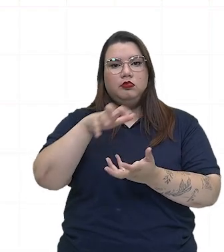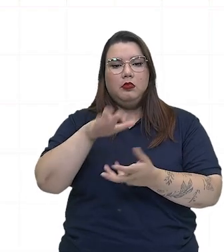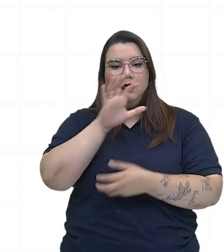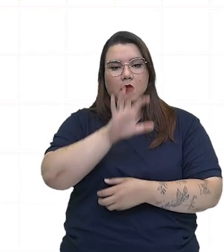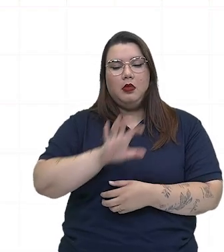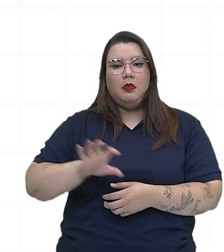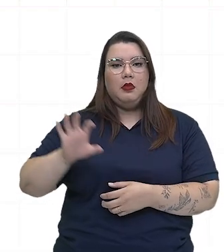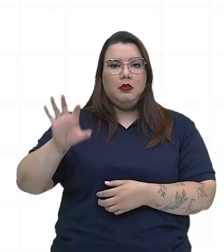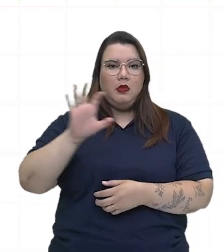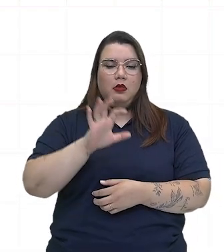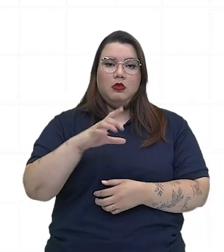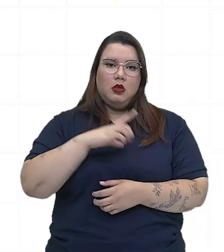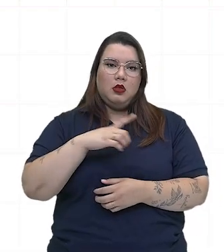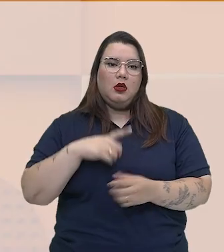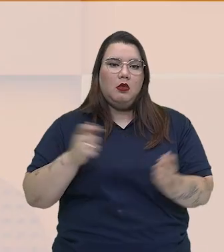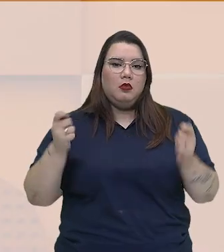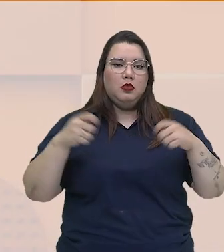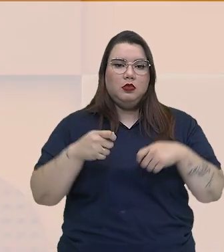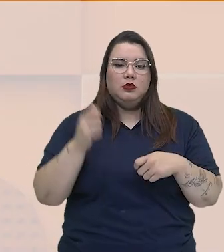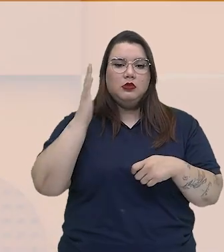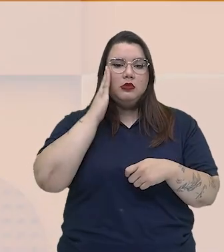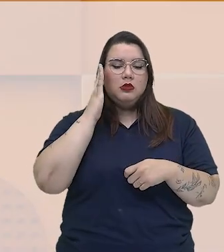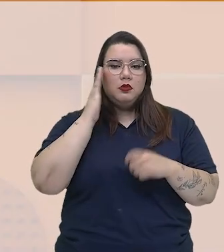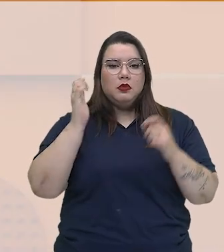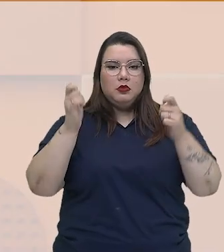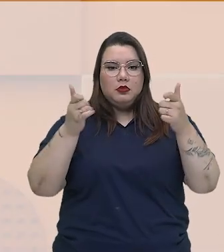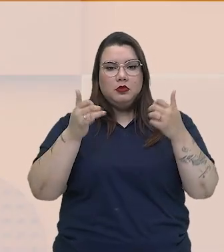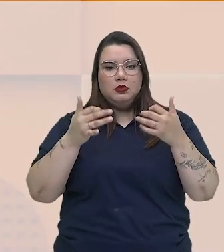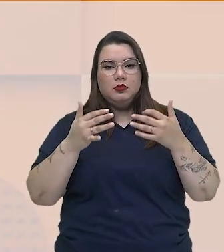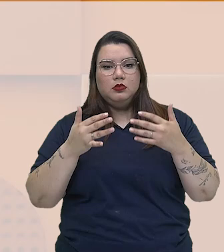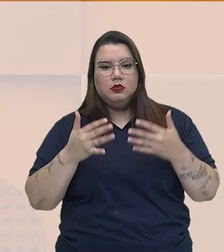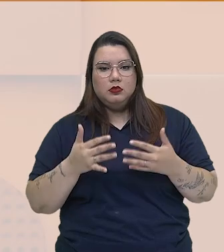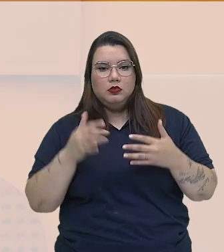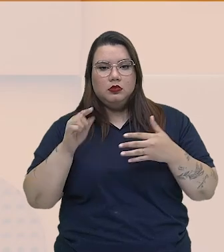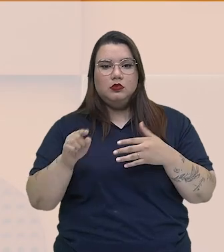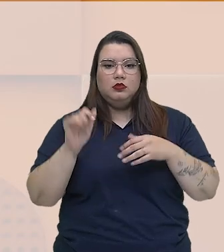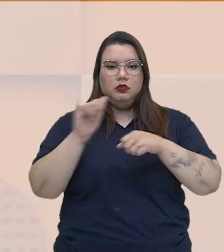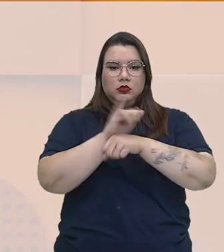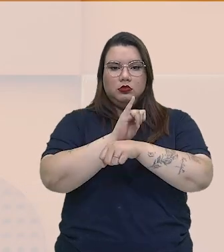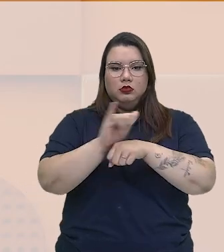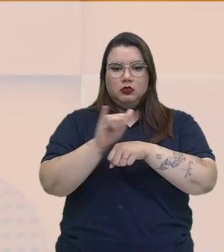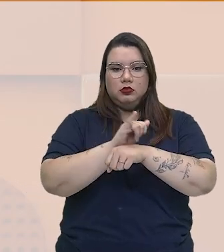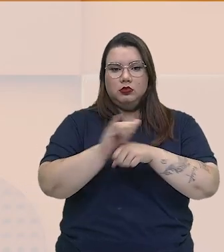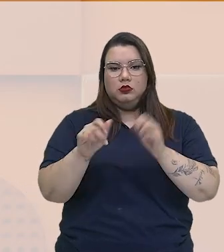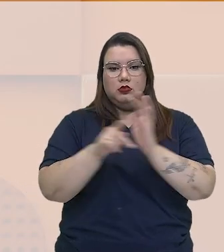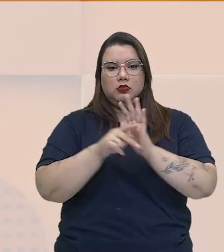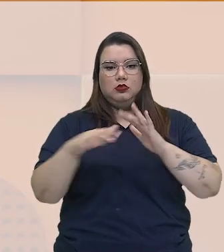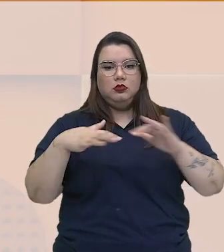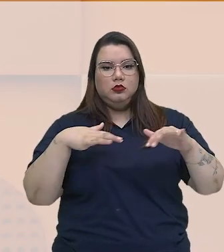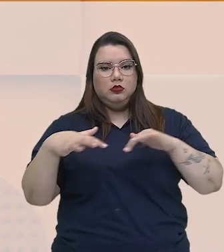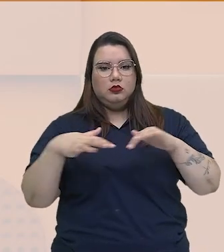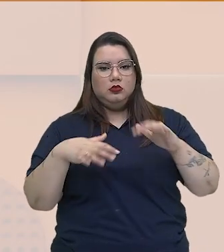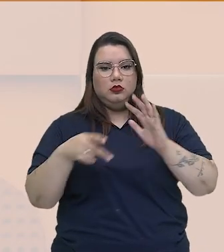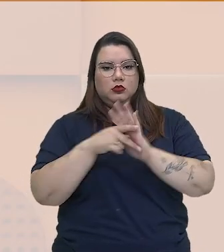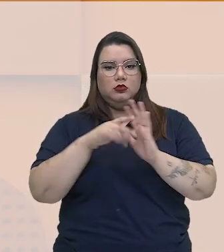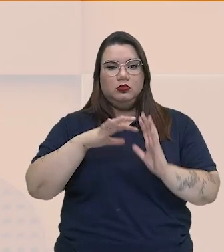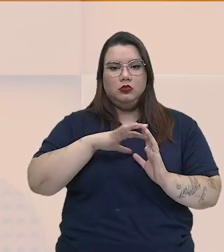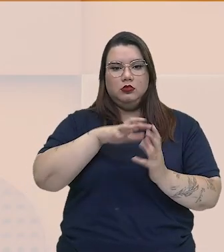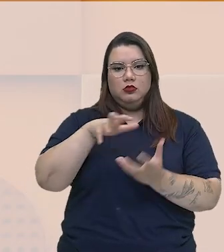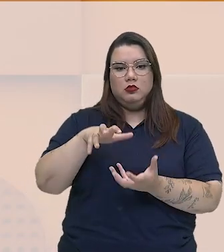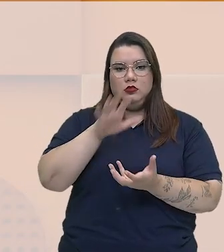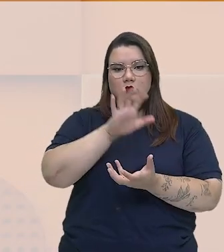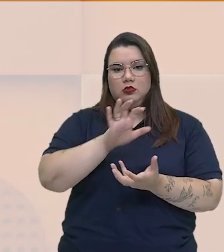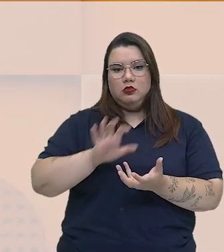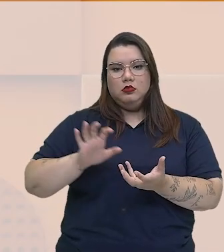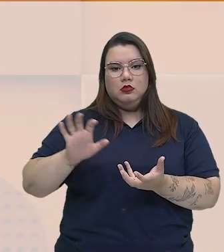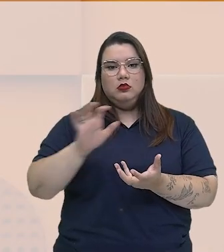uma resposta convincente, né, para esse mecanismo de movimentação dos continentes,